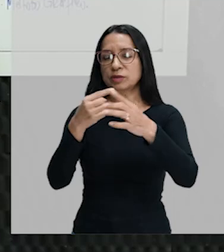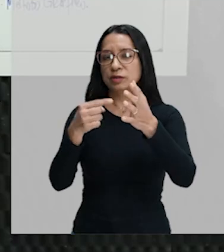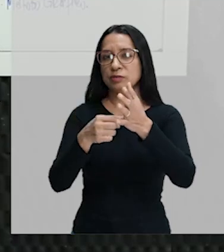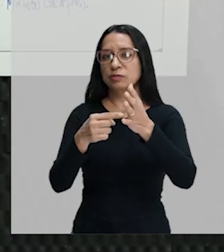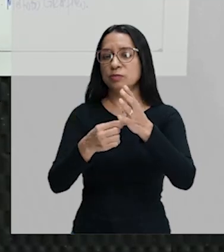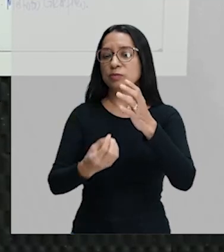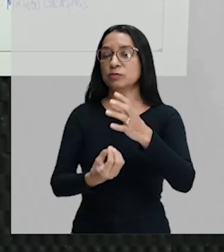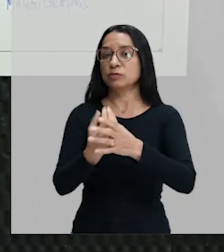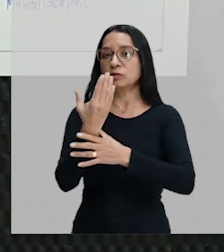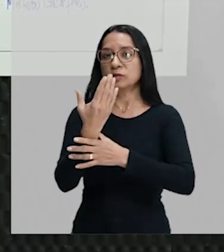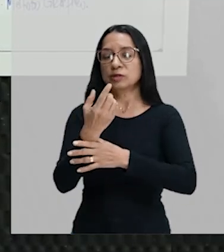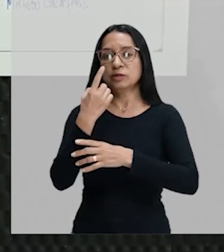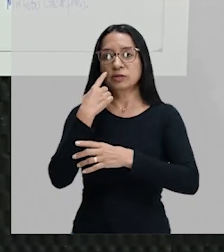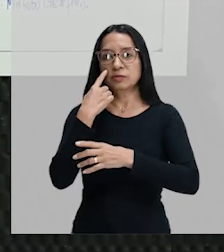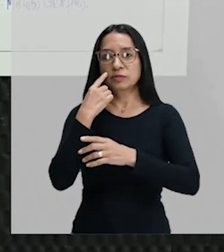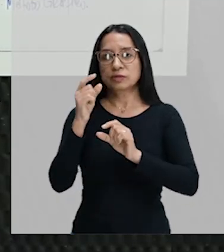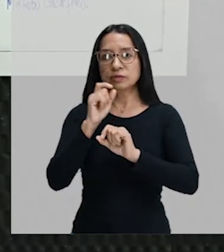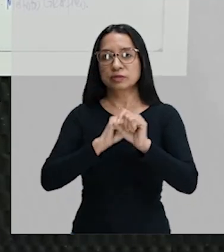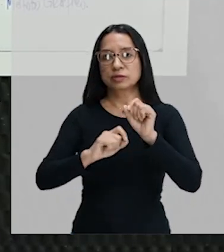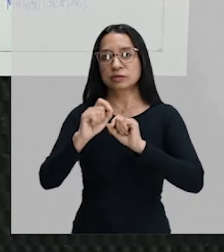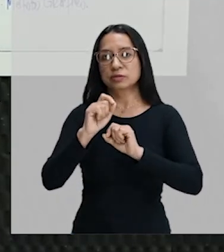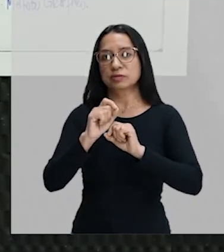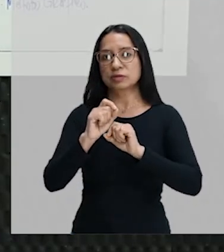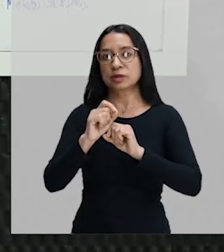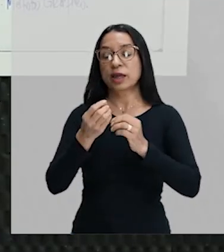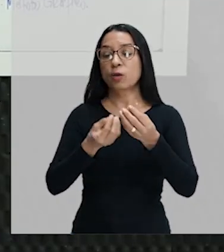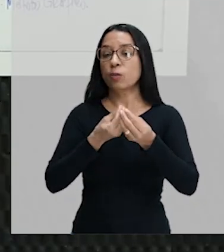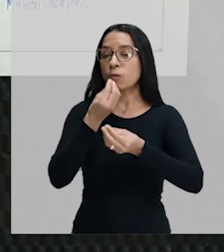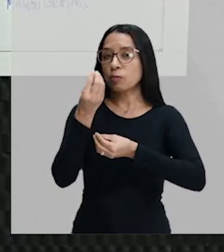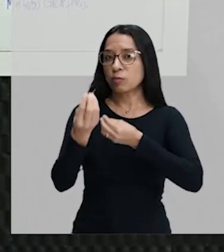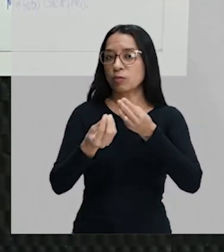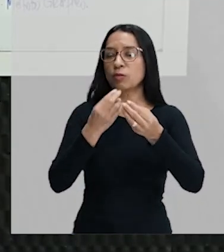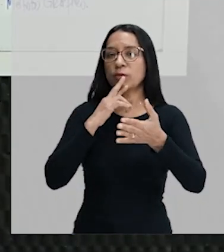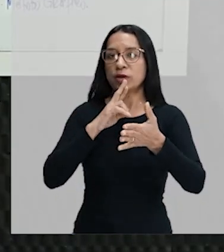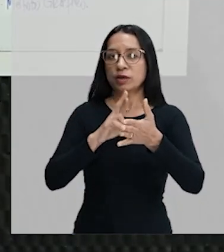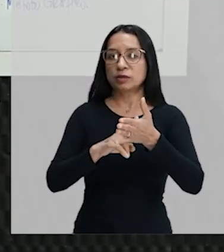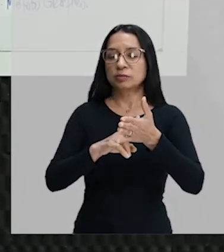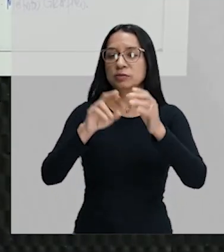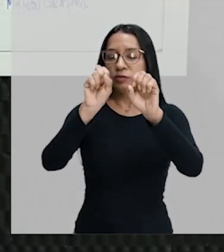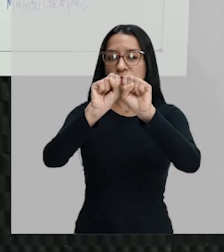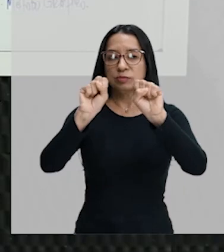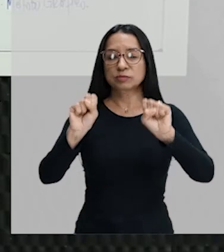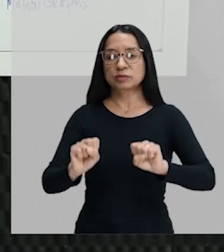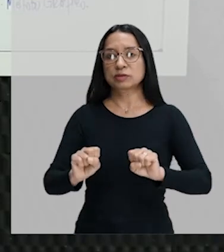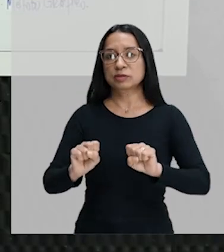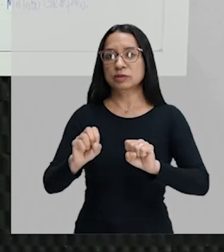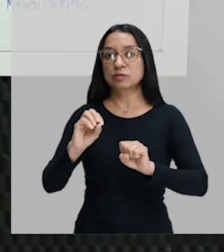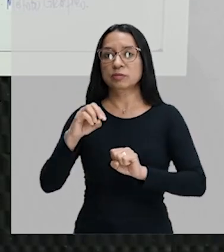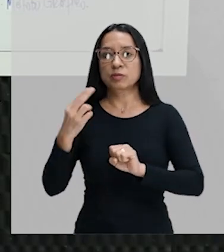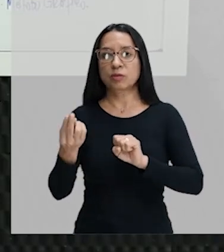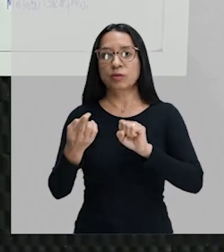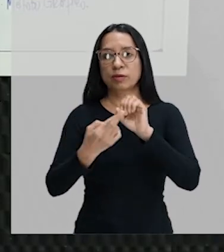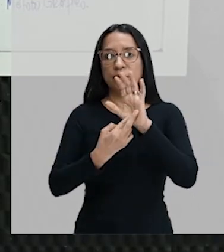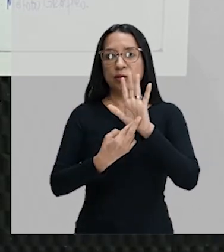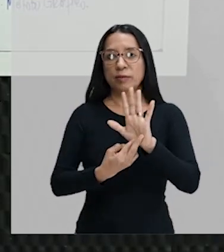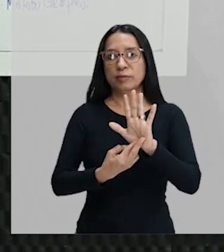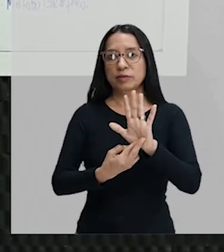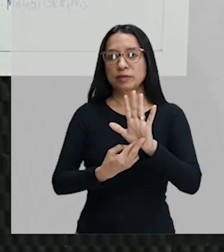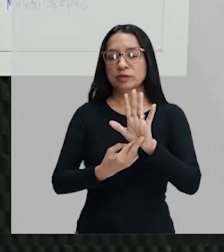de origem. Então veja que isso aqui é uma das formas de você também resolver um sistema ou